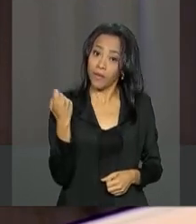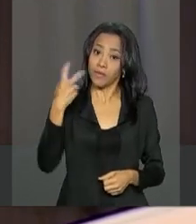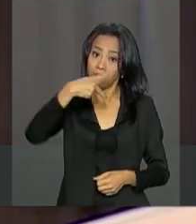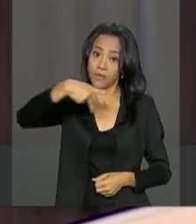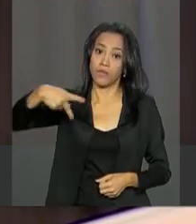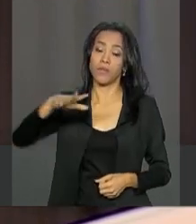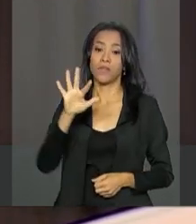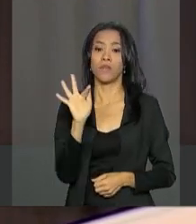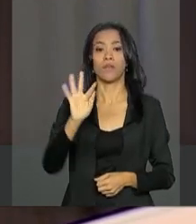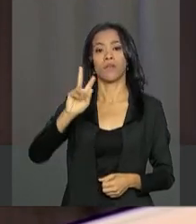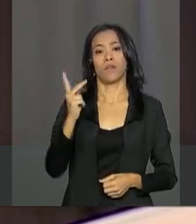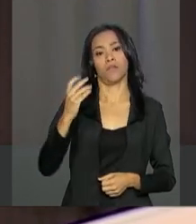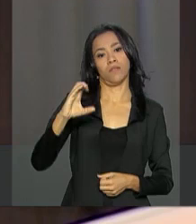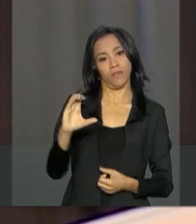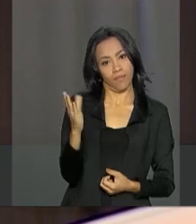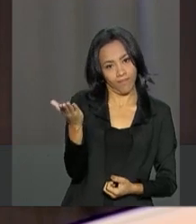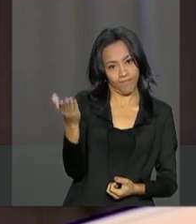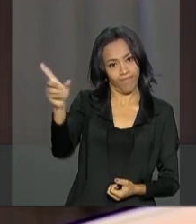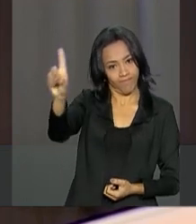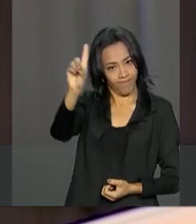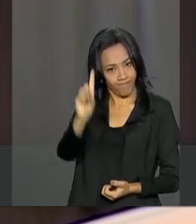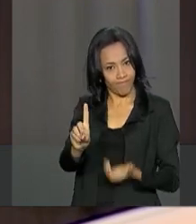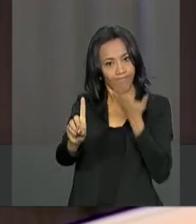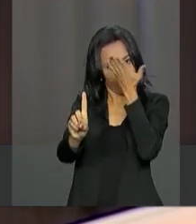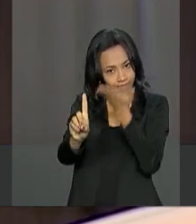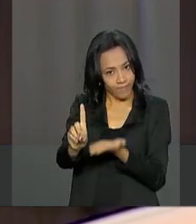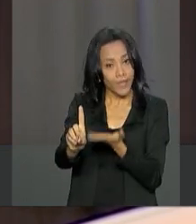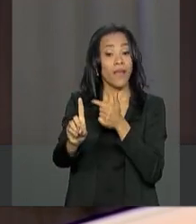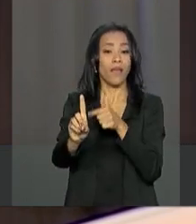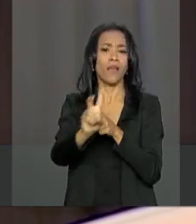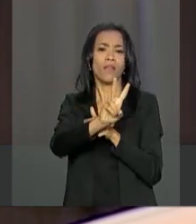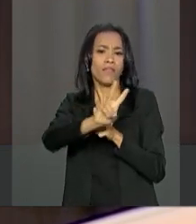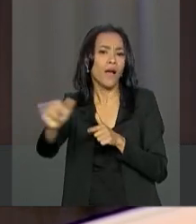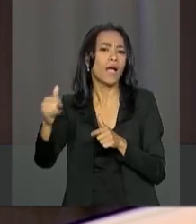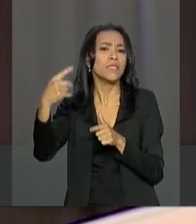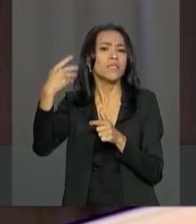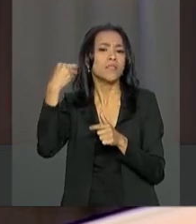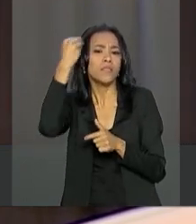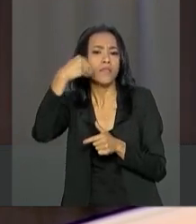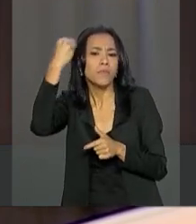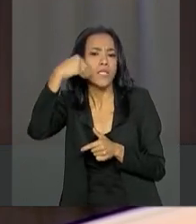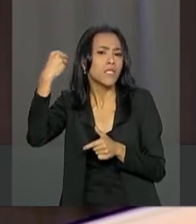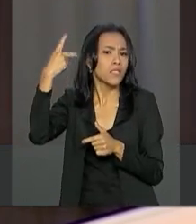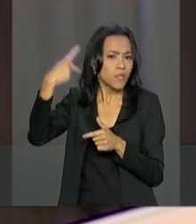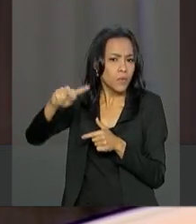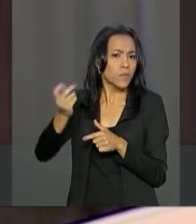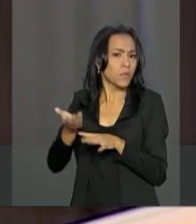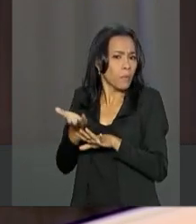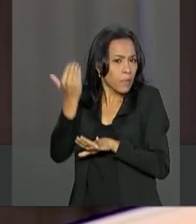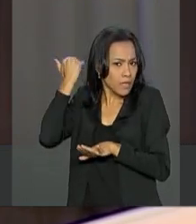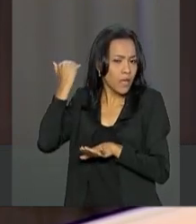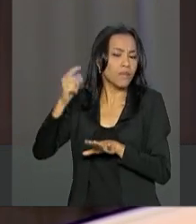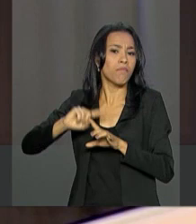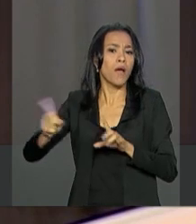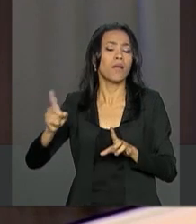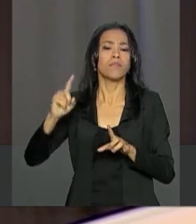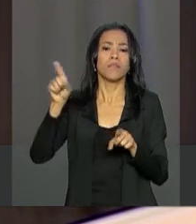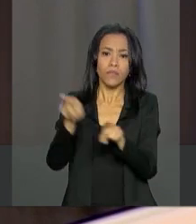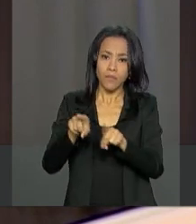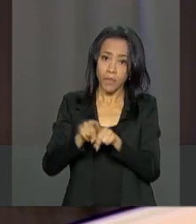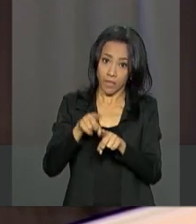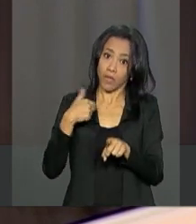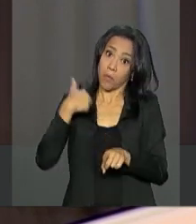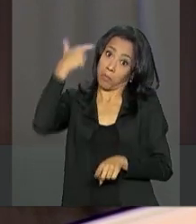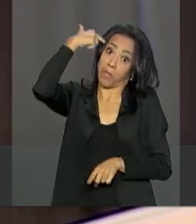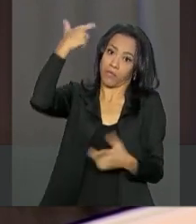certo e seguramente, ele trará aqui aos senhores e senhoras não só a sua experiência do passado, mas também, seguramente, penso